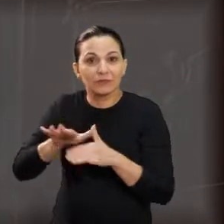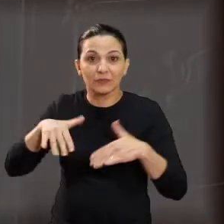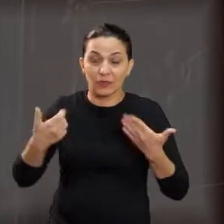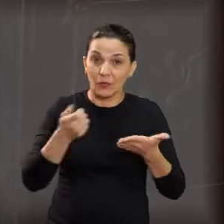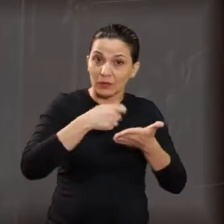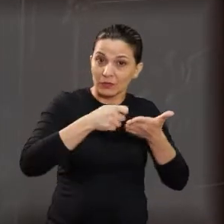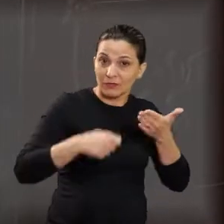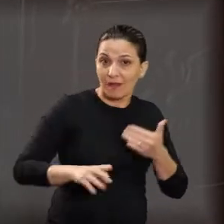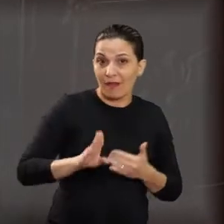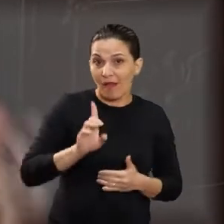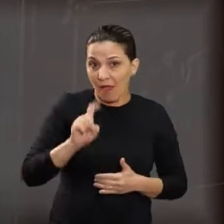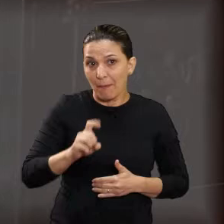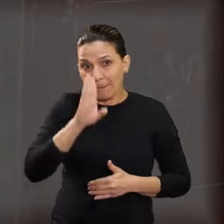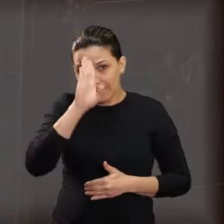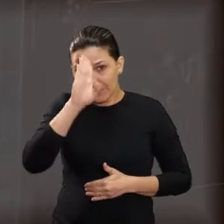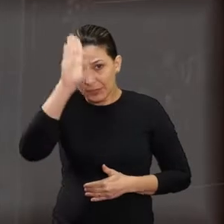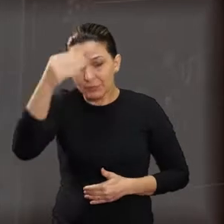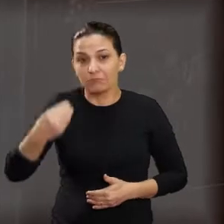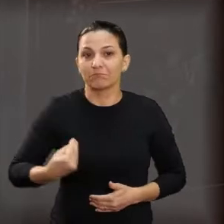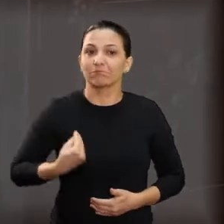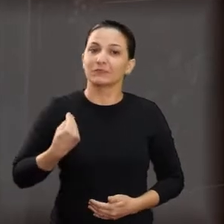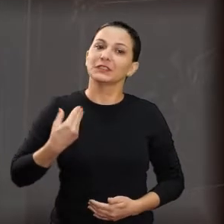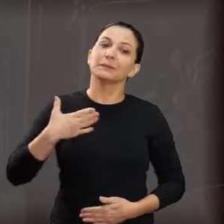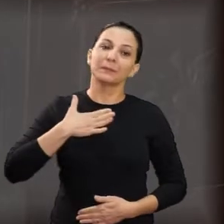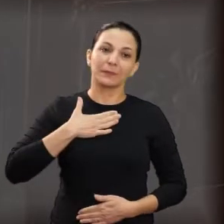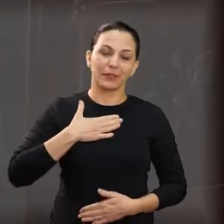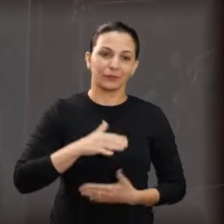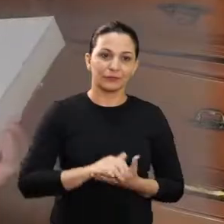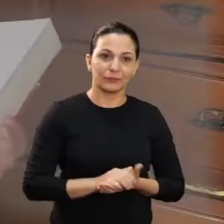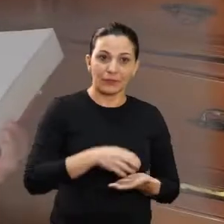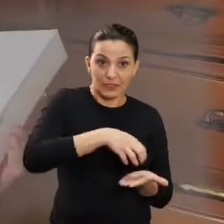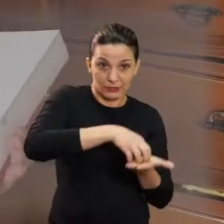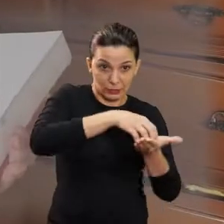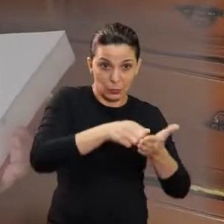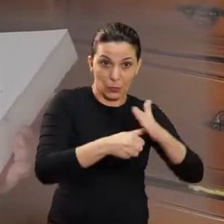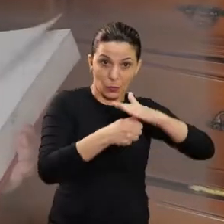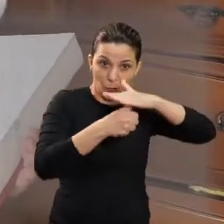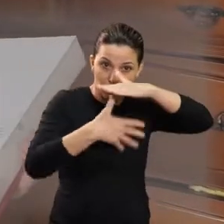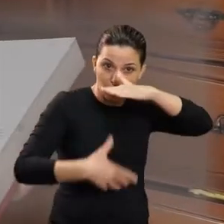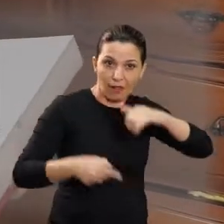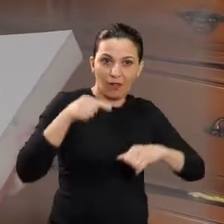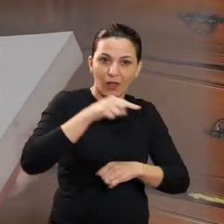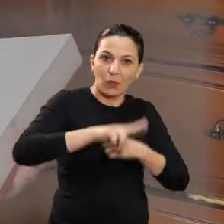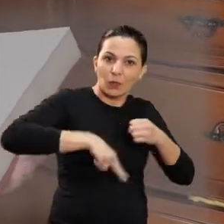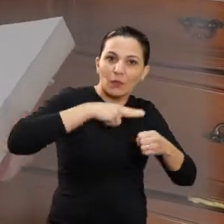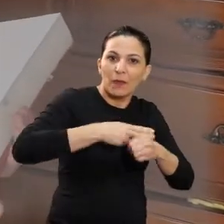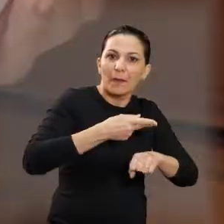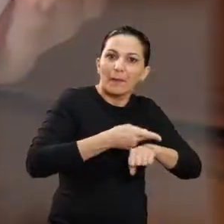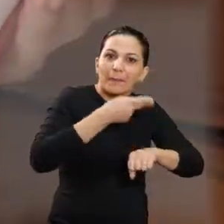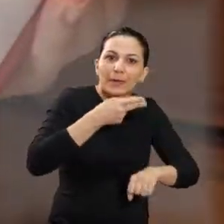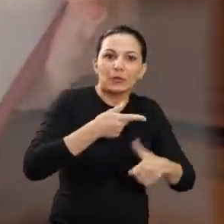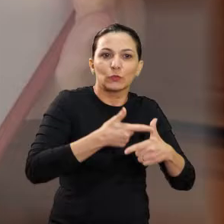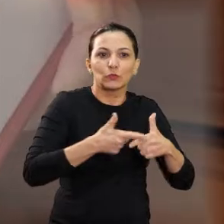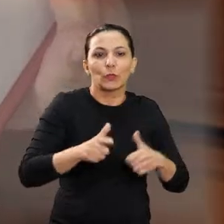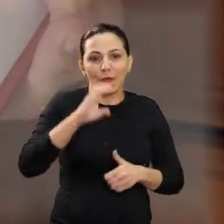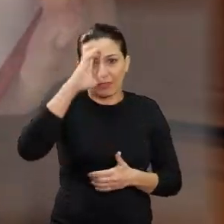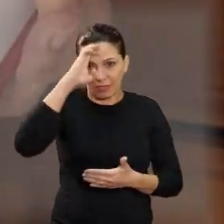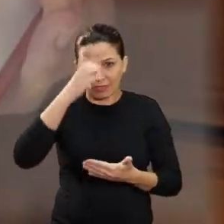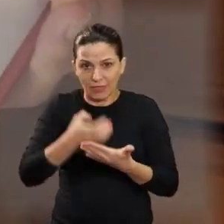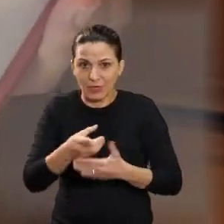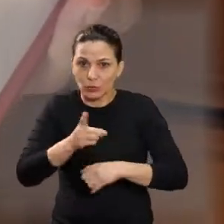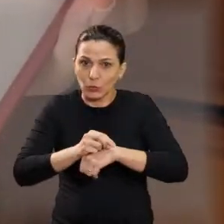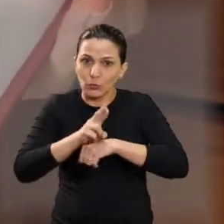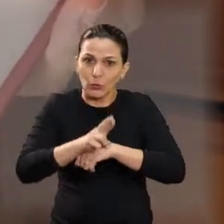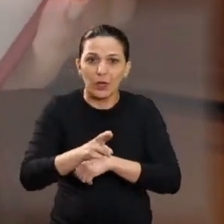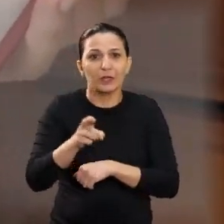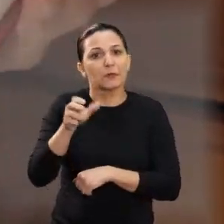de escrever, né? Essa é uma das atividades que eu mais gosto na vida. A Adriene recentemente recebeu da Pró-Reitoria de Pós-Graduação